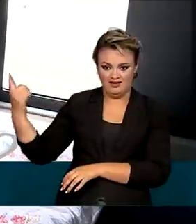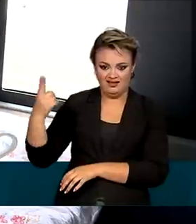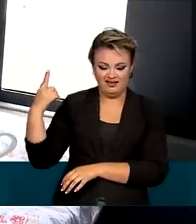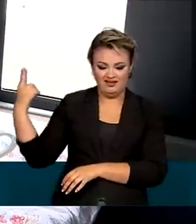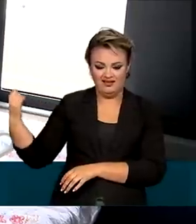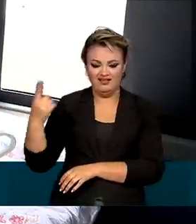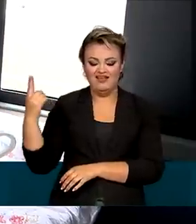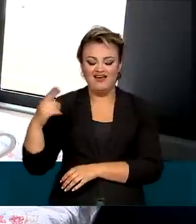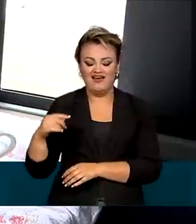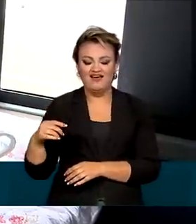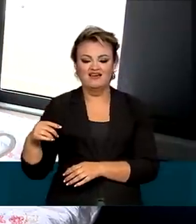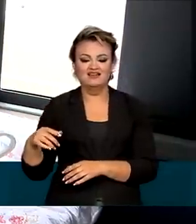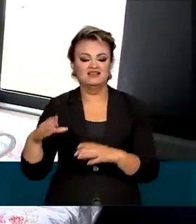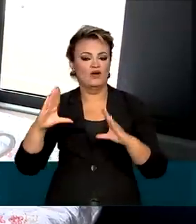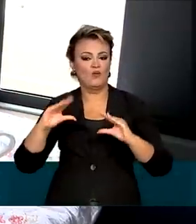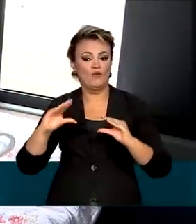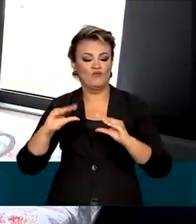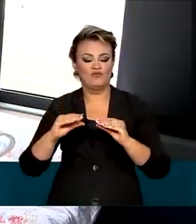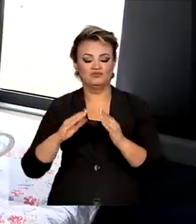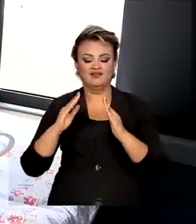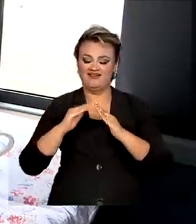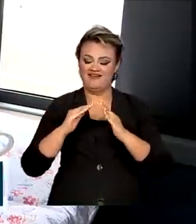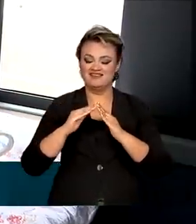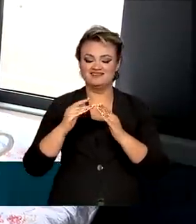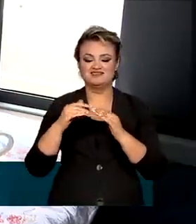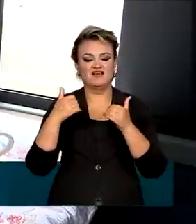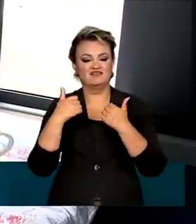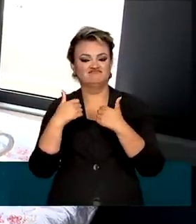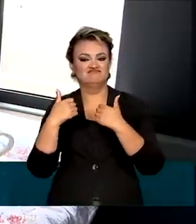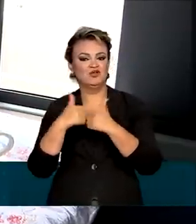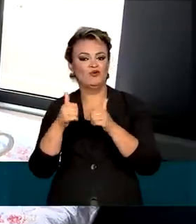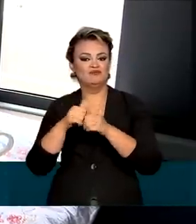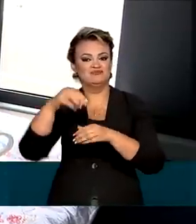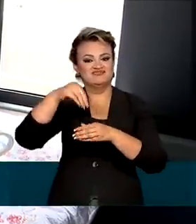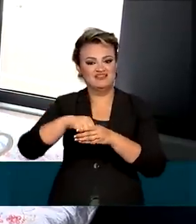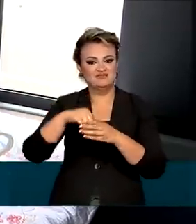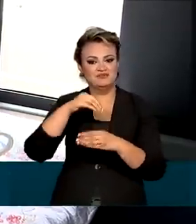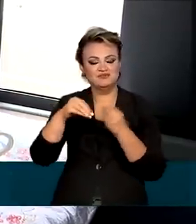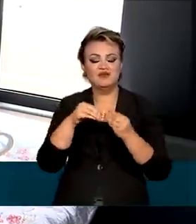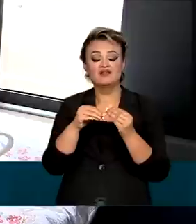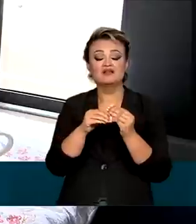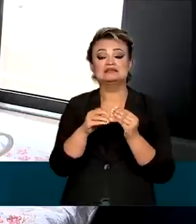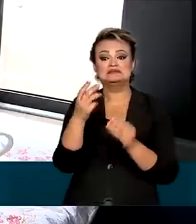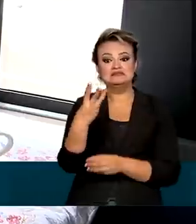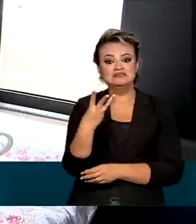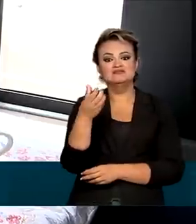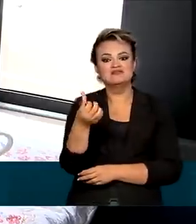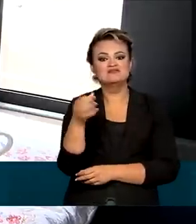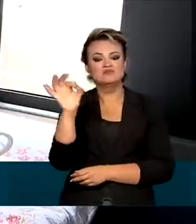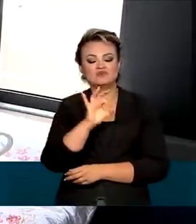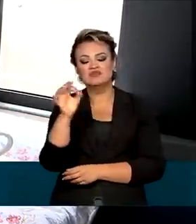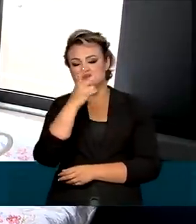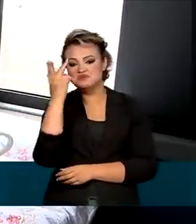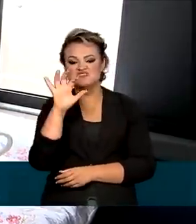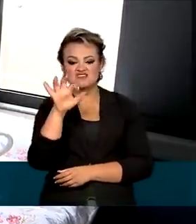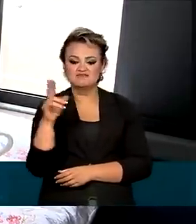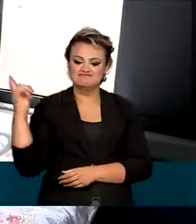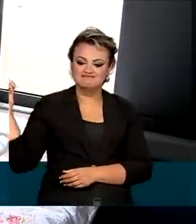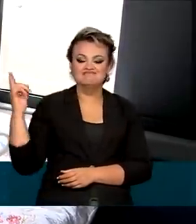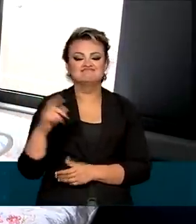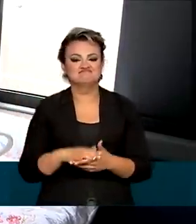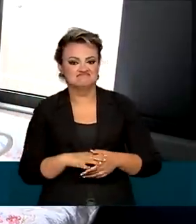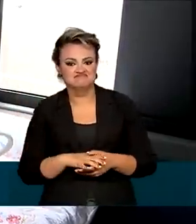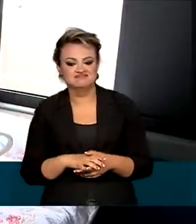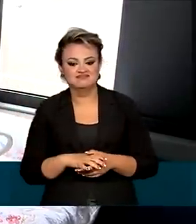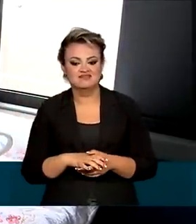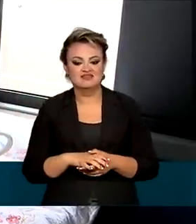que buscam trazer o conforto de suas casas sobre Quatro Rodas cresceu 36% nos últimos seis meses